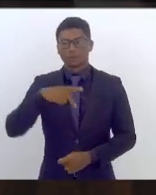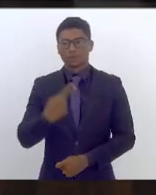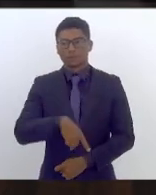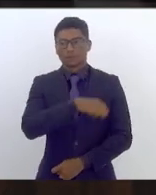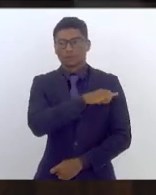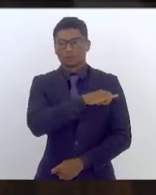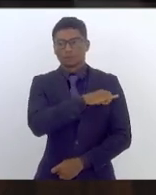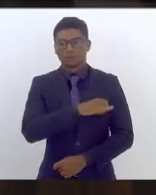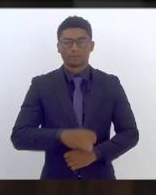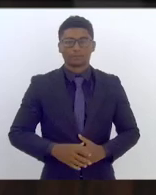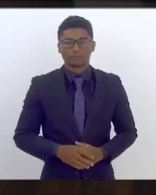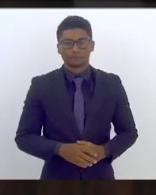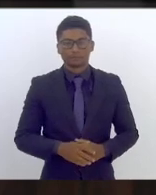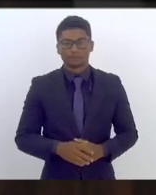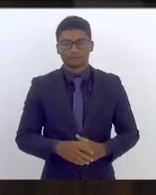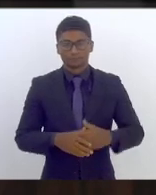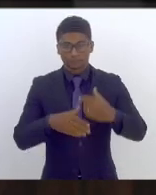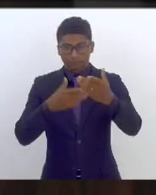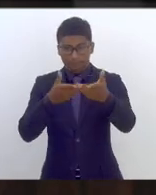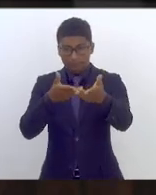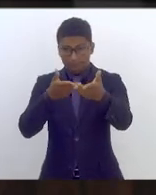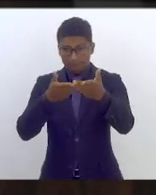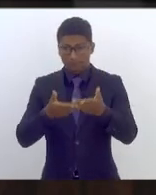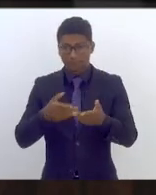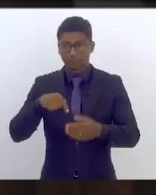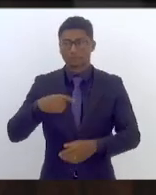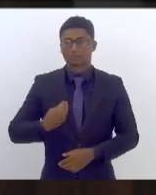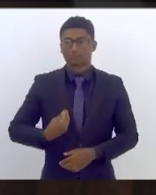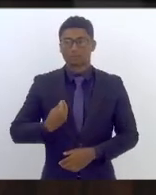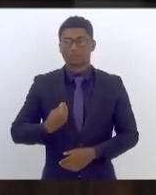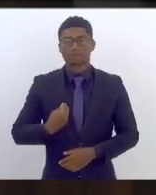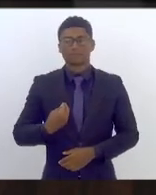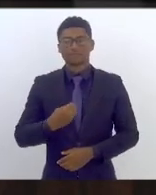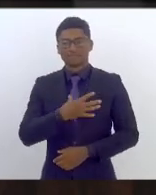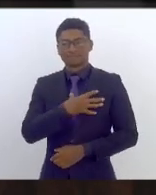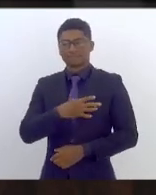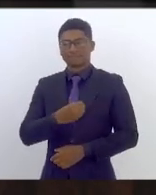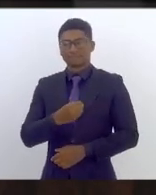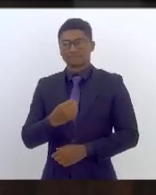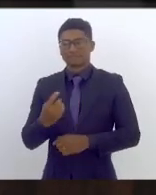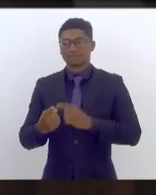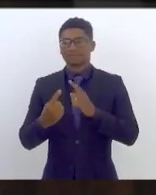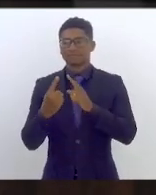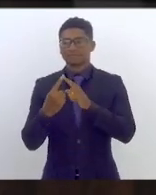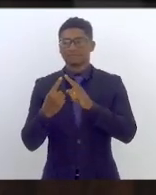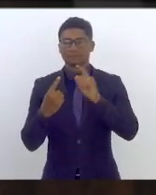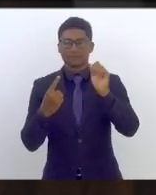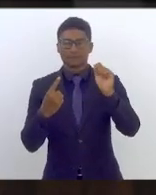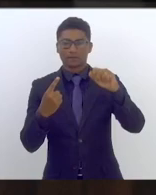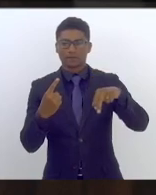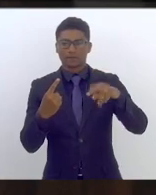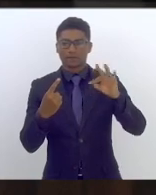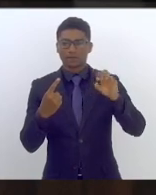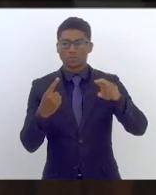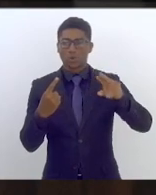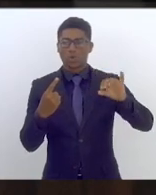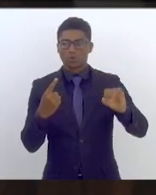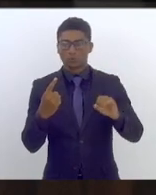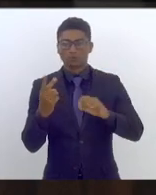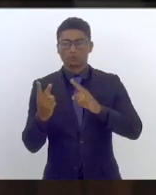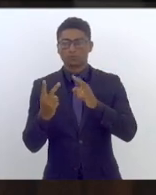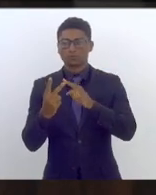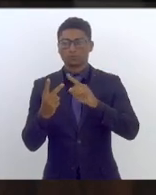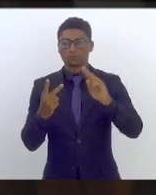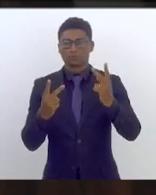convido aqui para estar conosco os filhos Antônio Macedo Viana e Henrique Macedo Viana